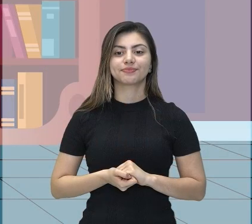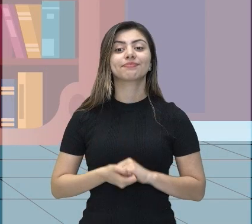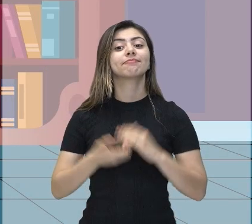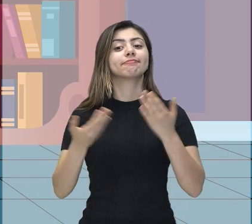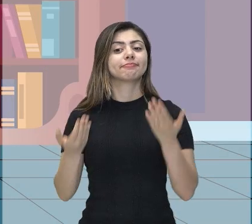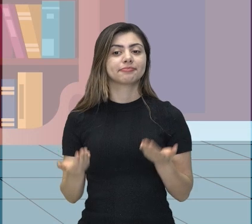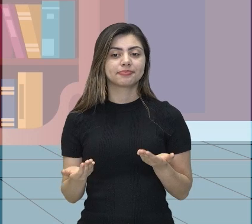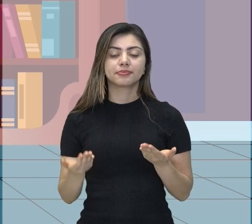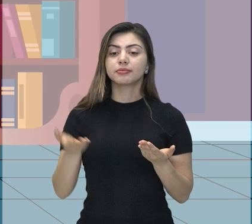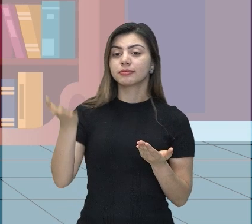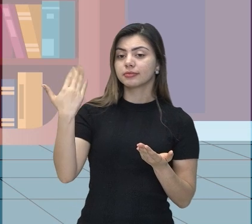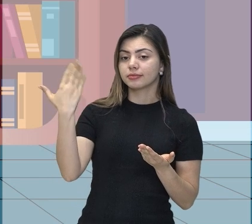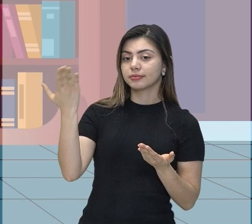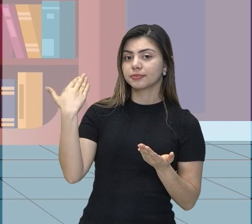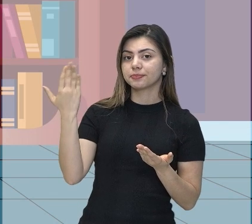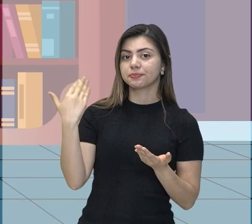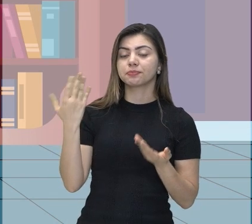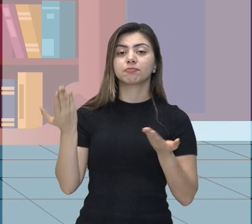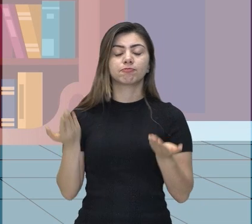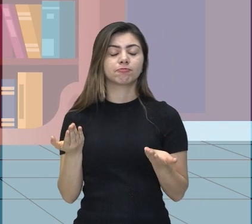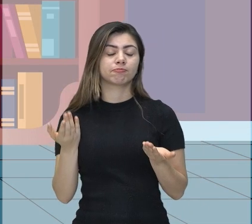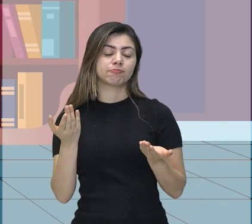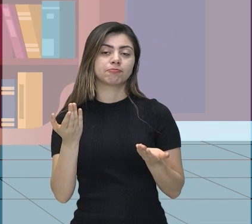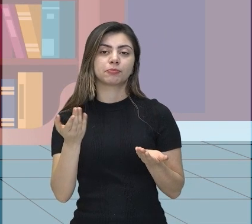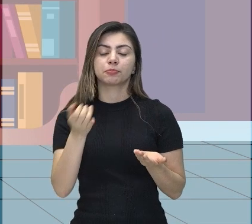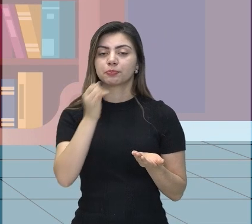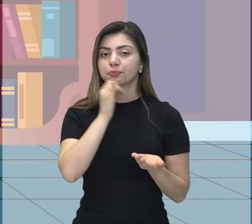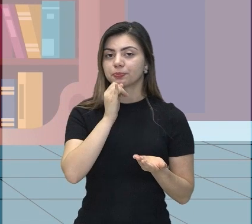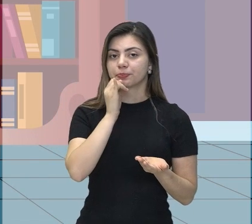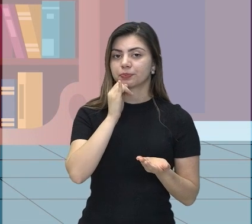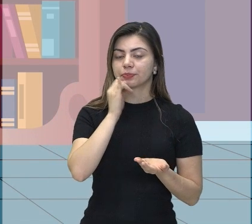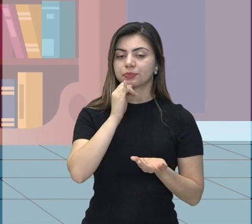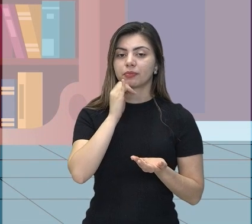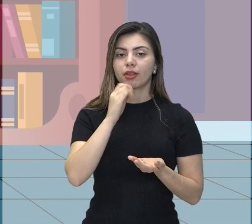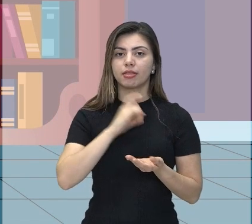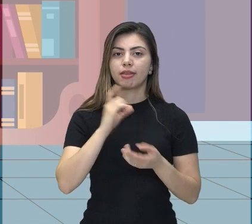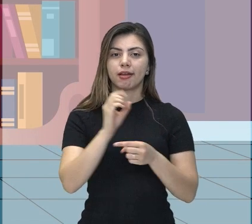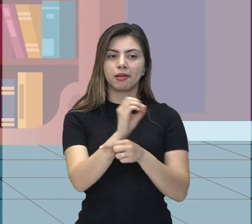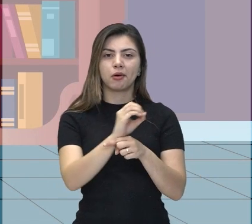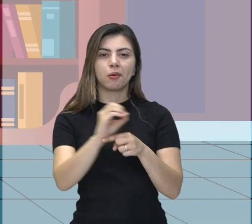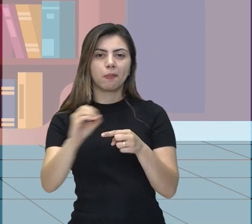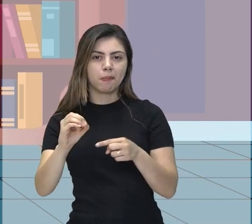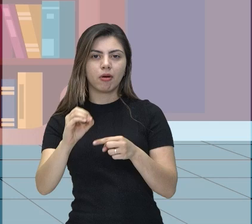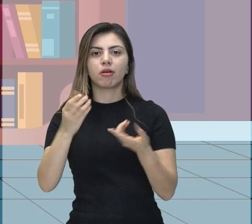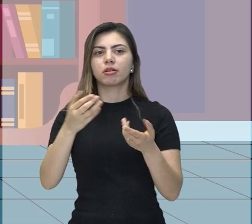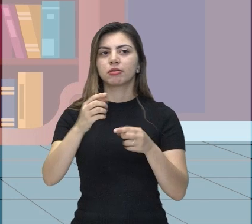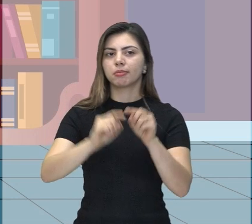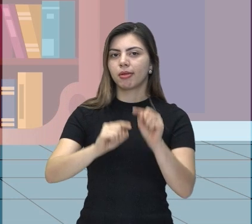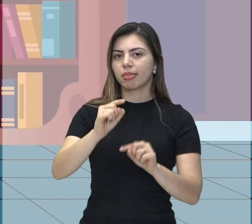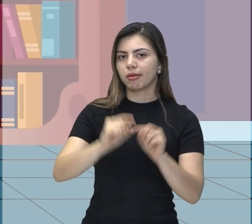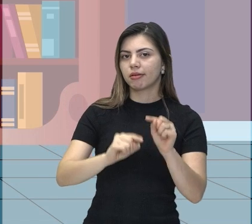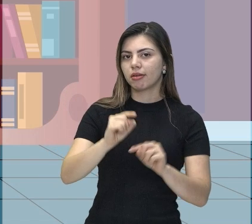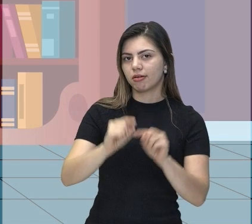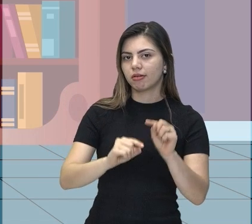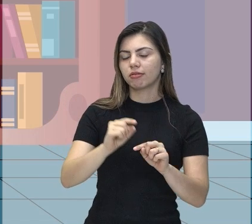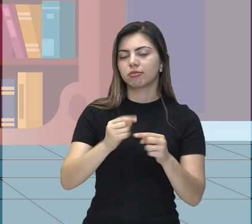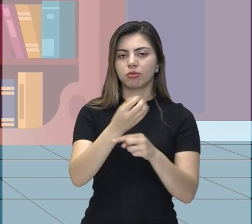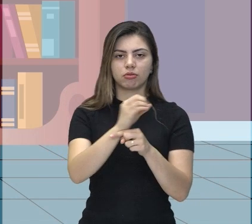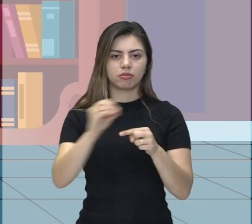Antigamente, gente, para nomear os compostos orgânicos,